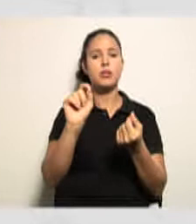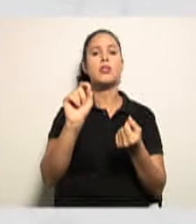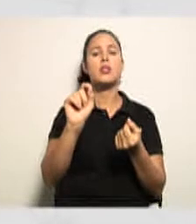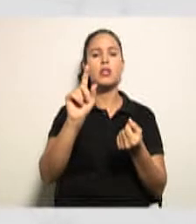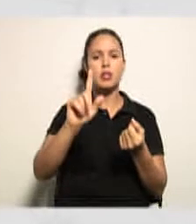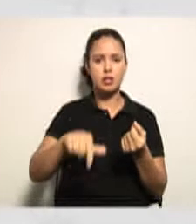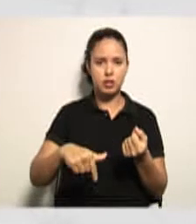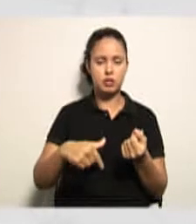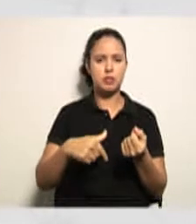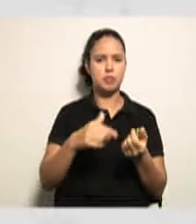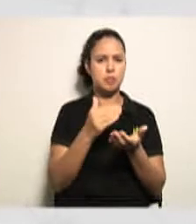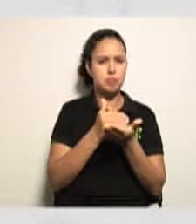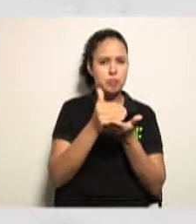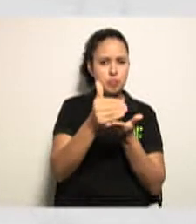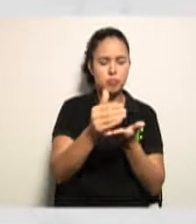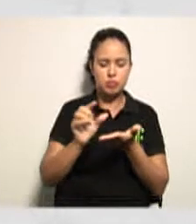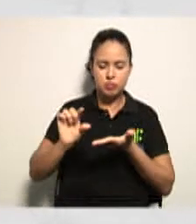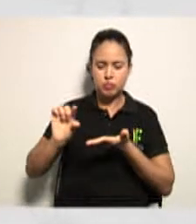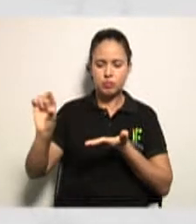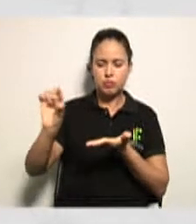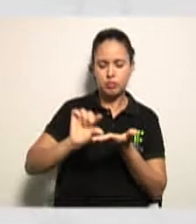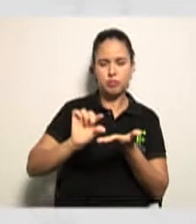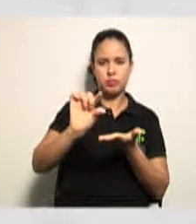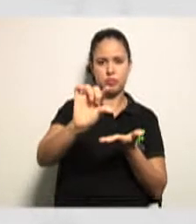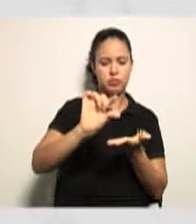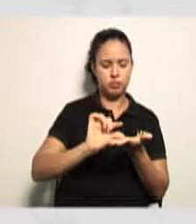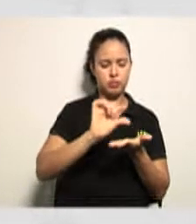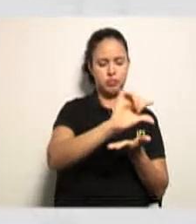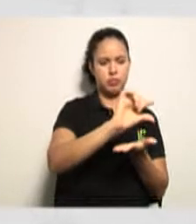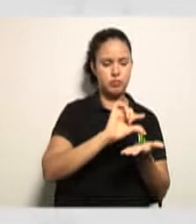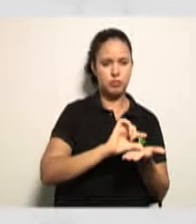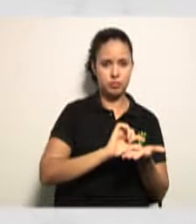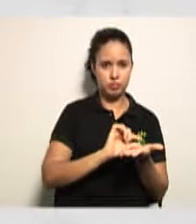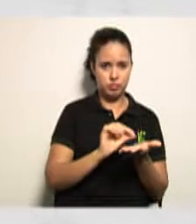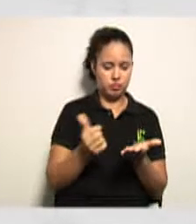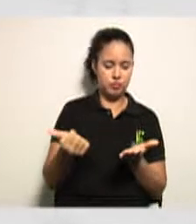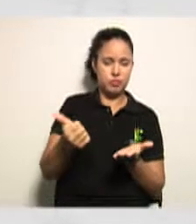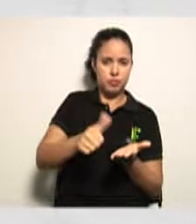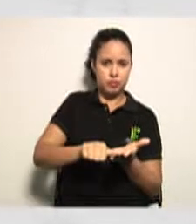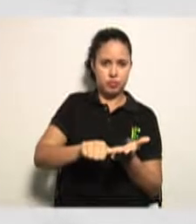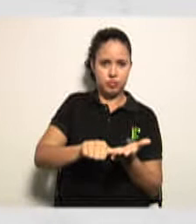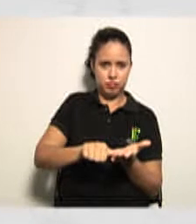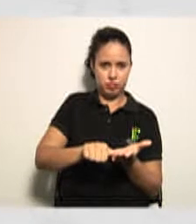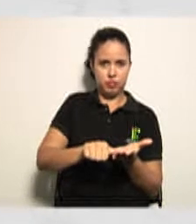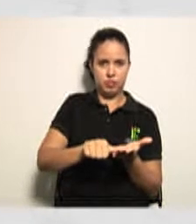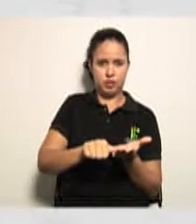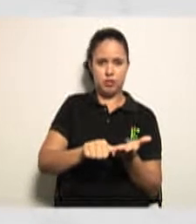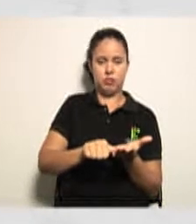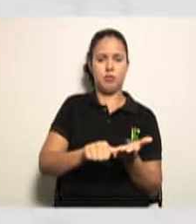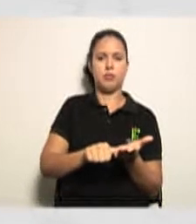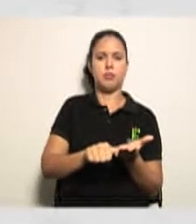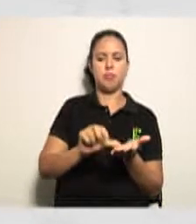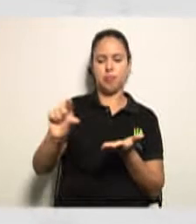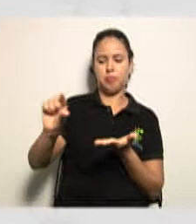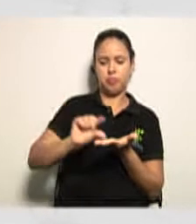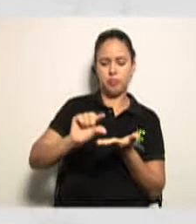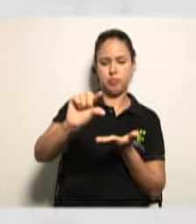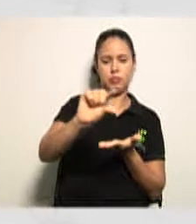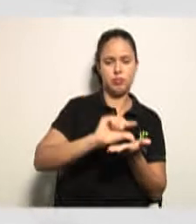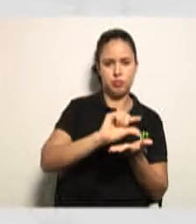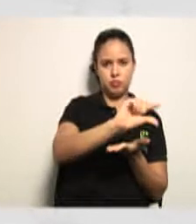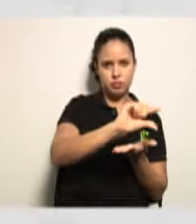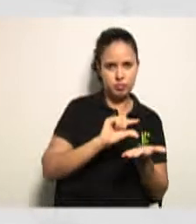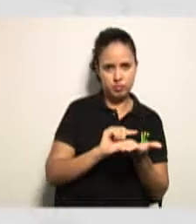por meio de uma cota dentro da cooperativa, que cada cooperado vai estar injetando esse recurso financeiro para